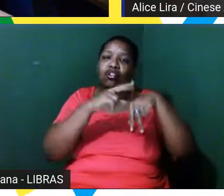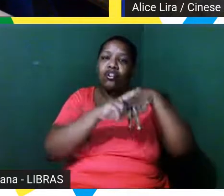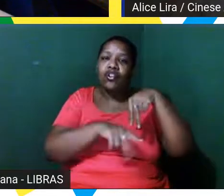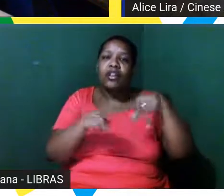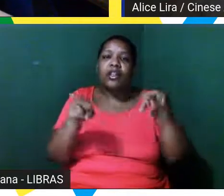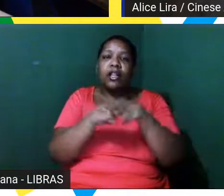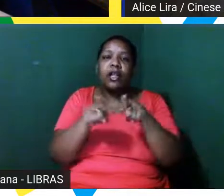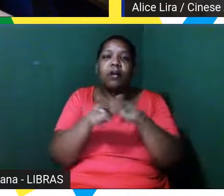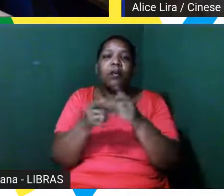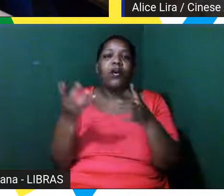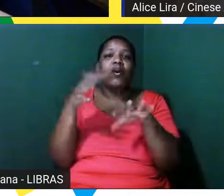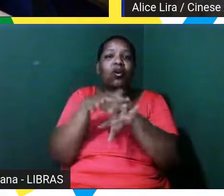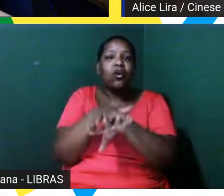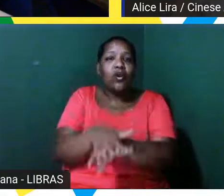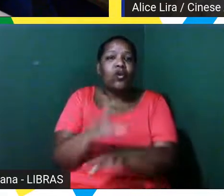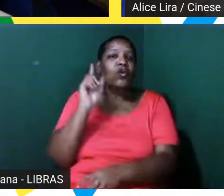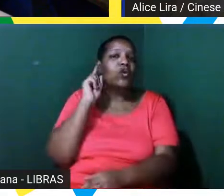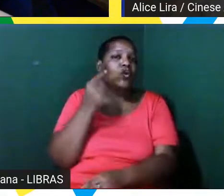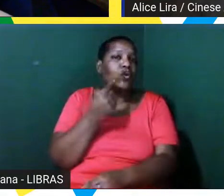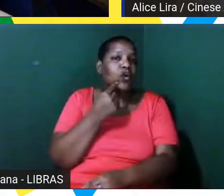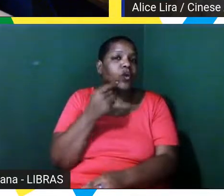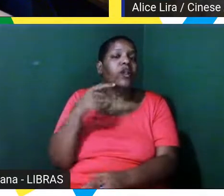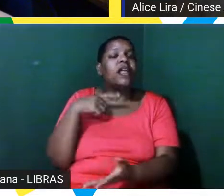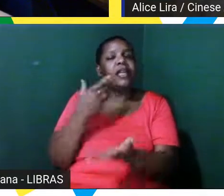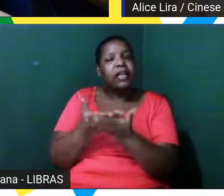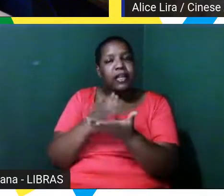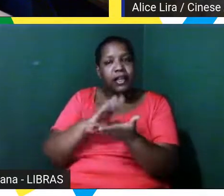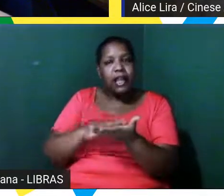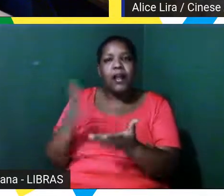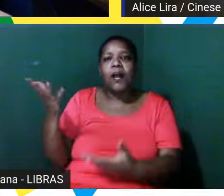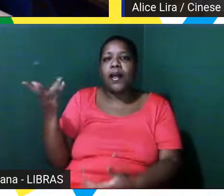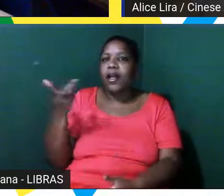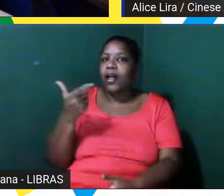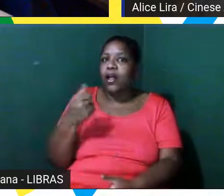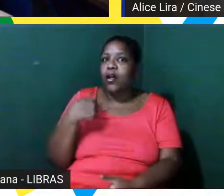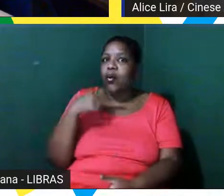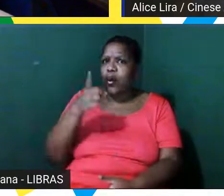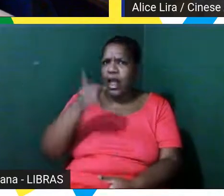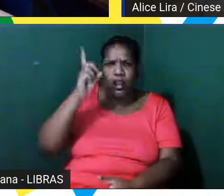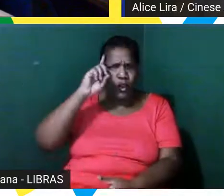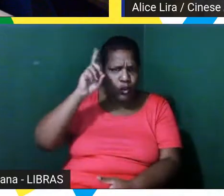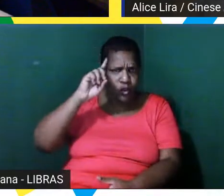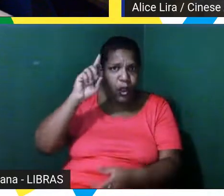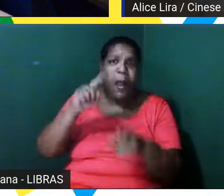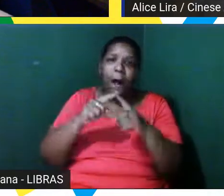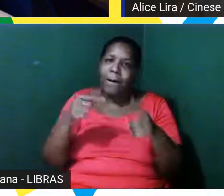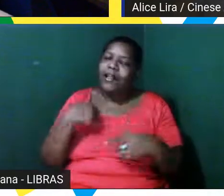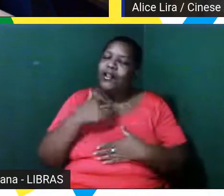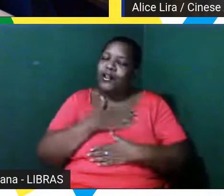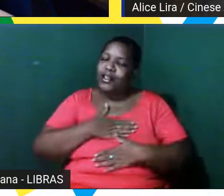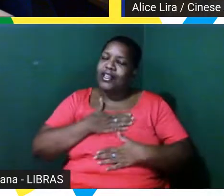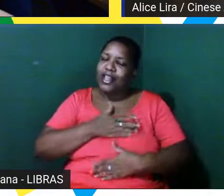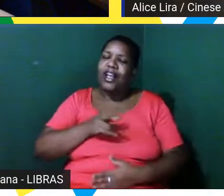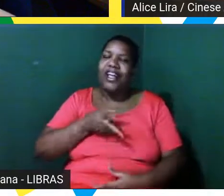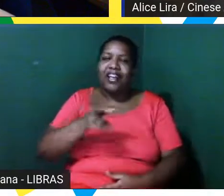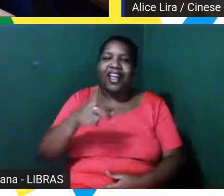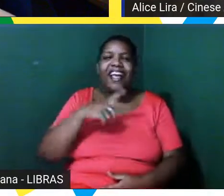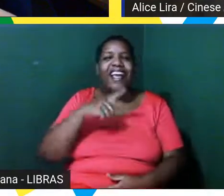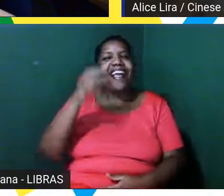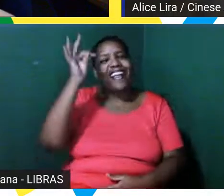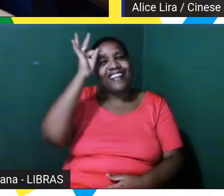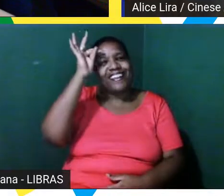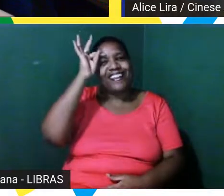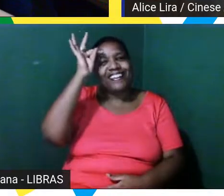com a nossa nas internas de maravilhosa que não é ela que faz todos os dias mas eu sempre gosto de falar que a Tati é